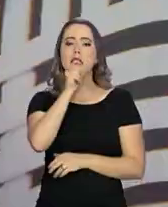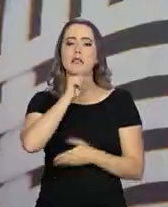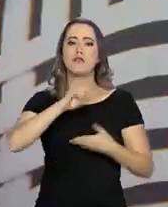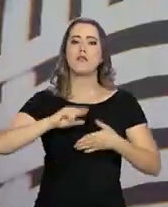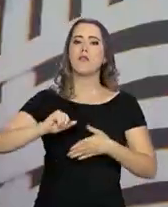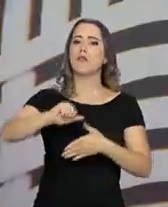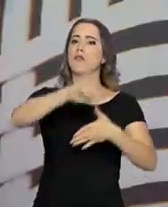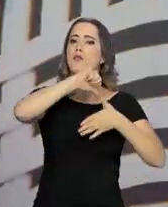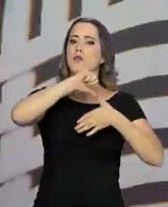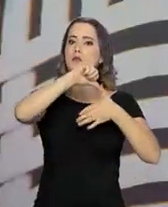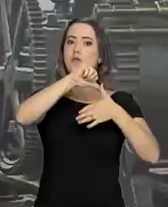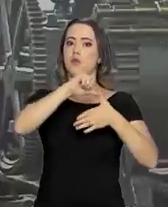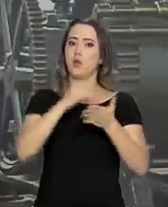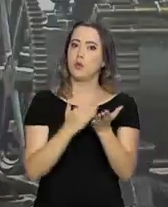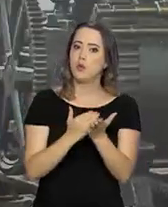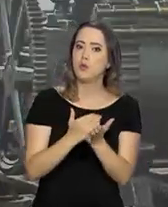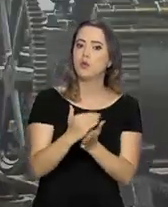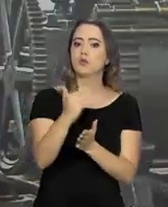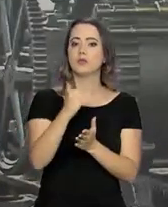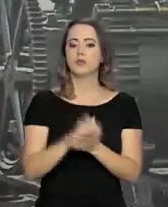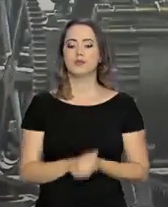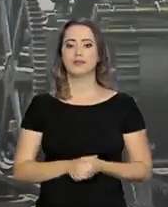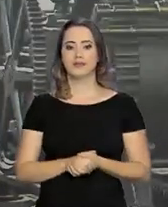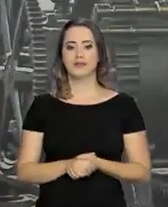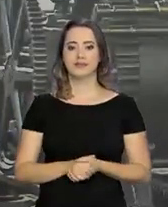Sul, ainda no ar. A imprensa